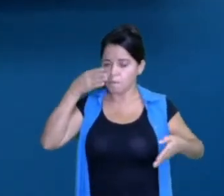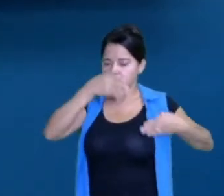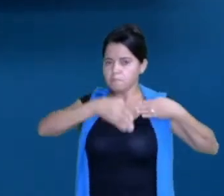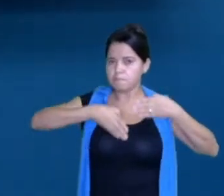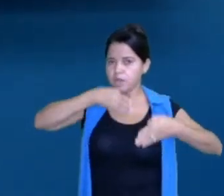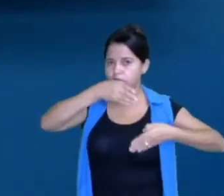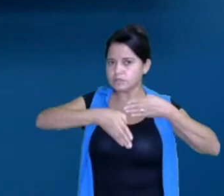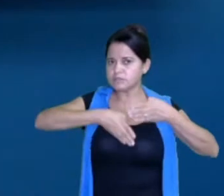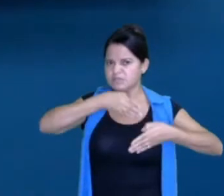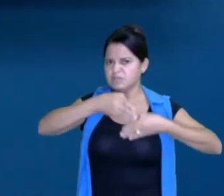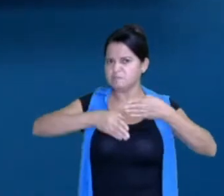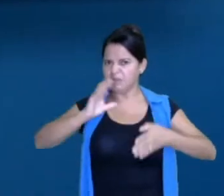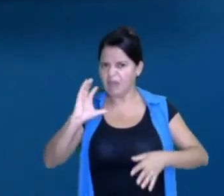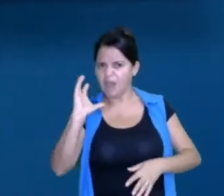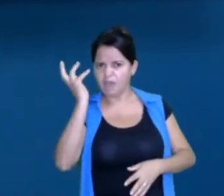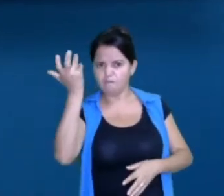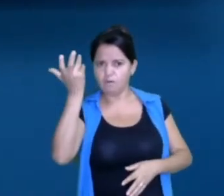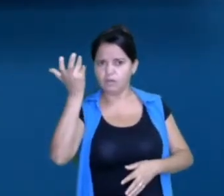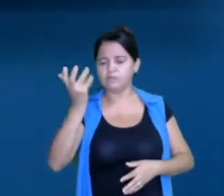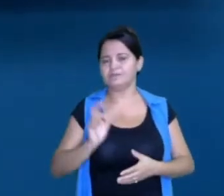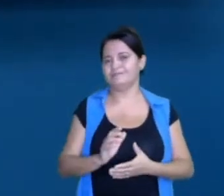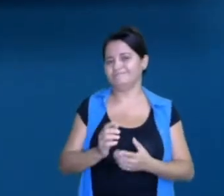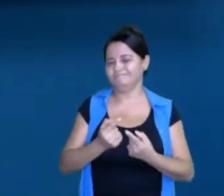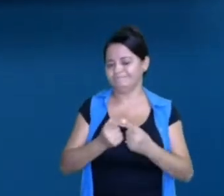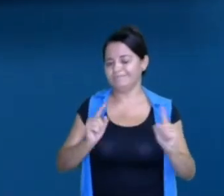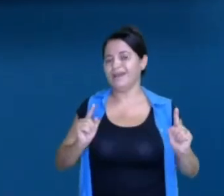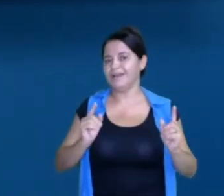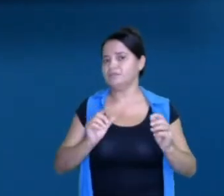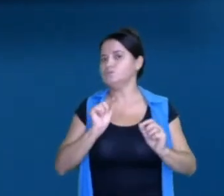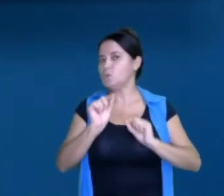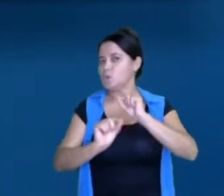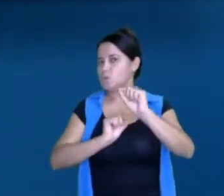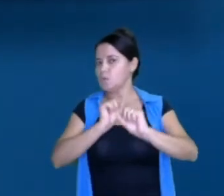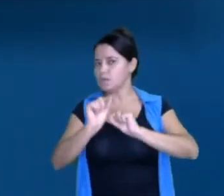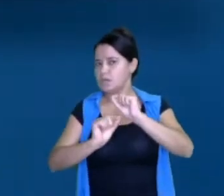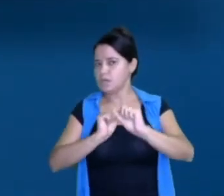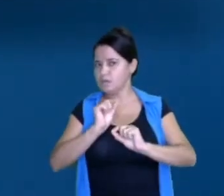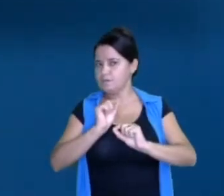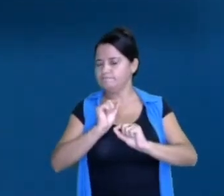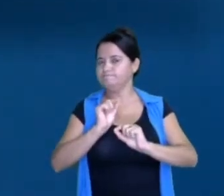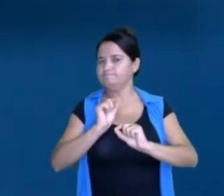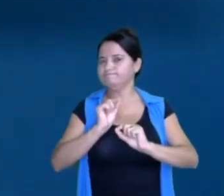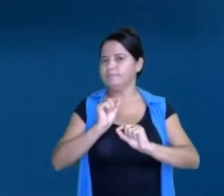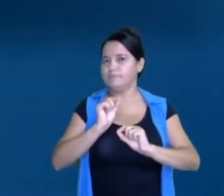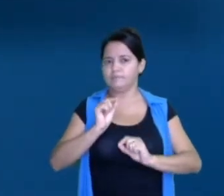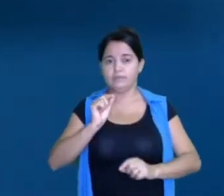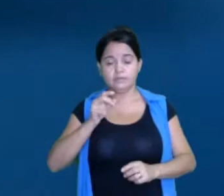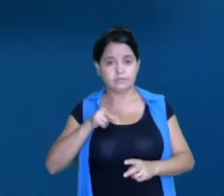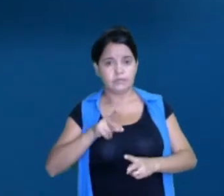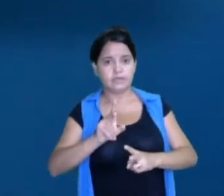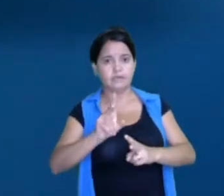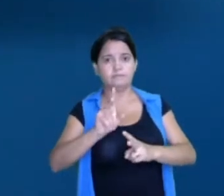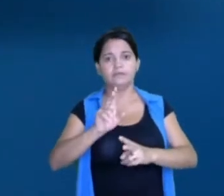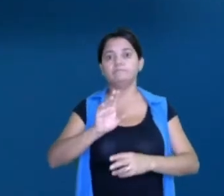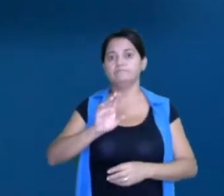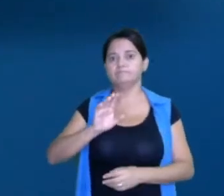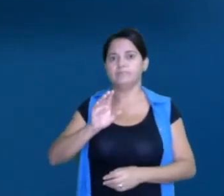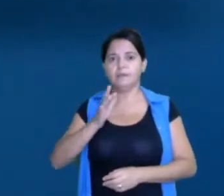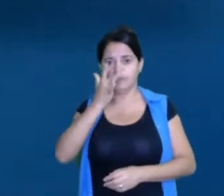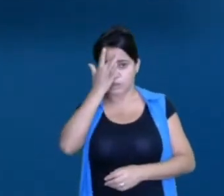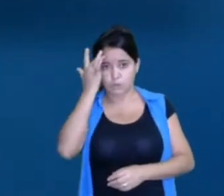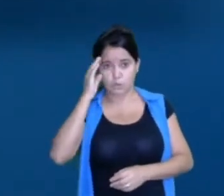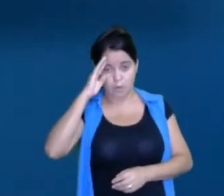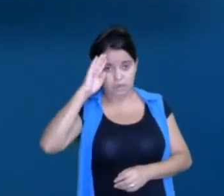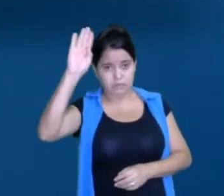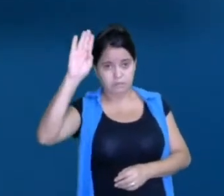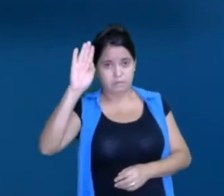no final das contas, a burguesia estaria à frente. Mas a Revolução Russa, pela primeira vez na história,